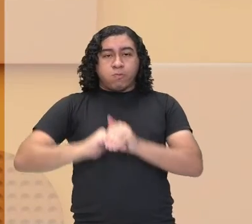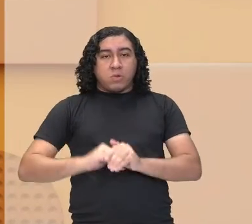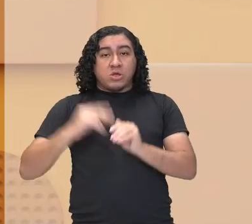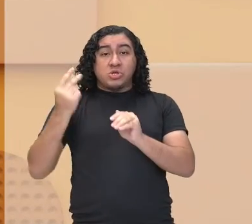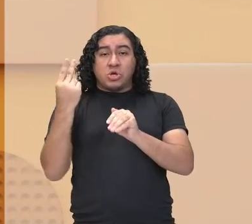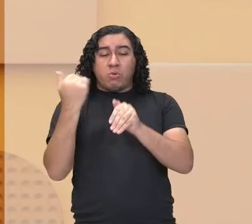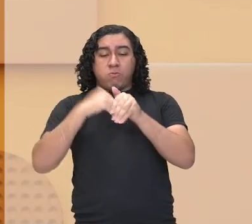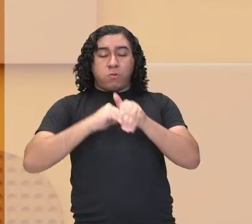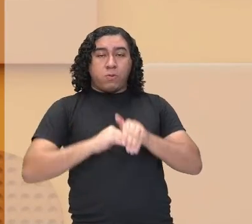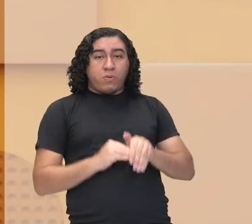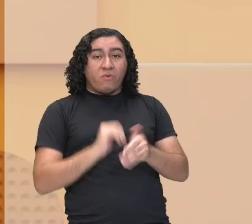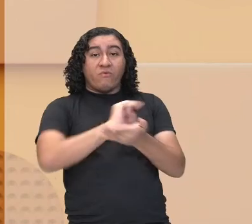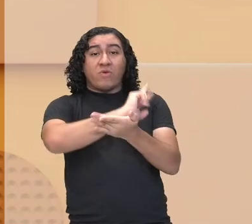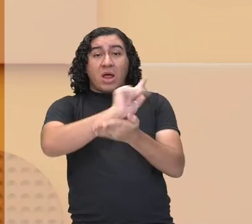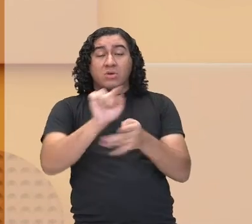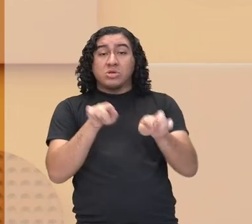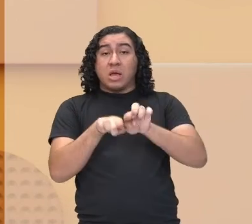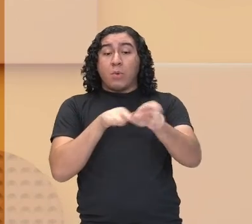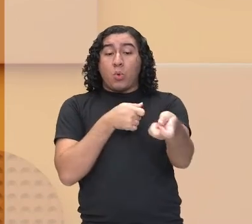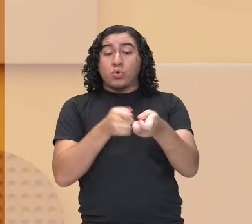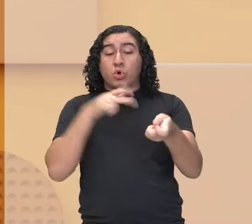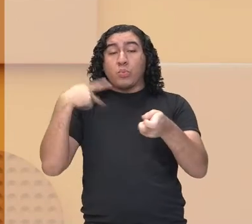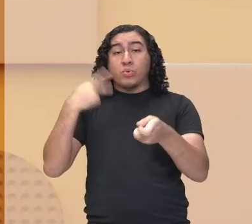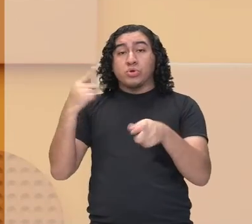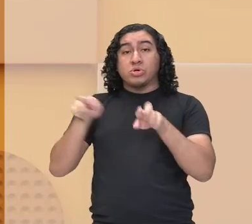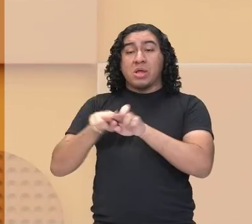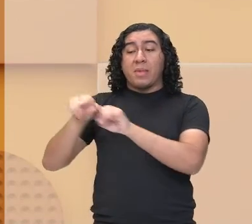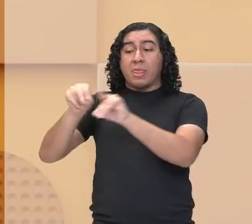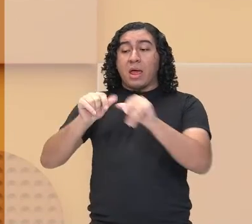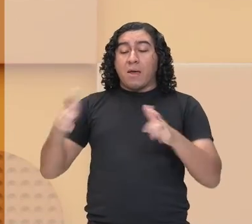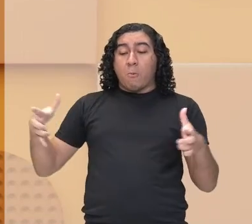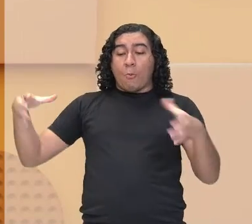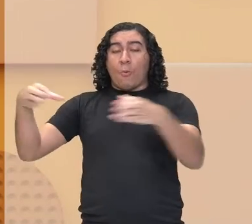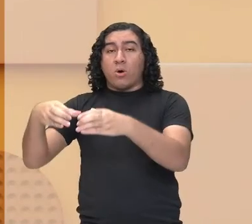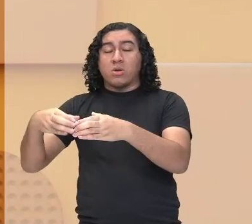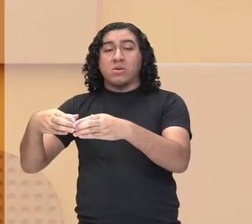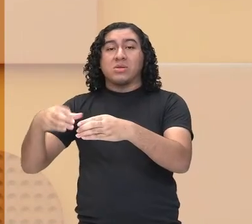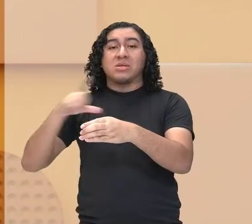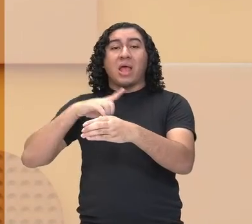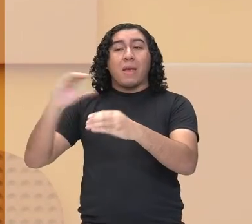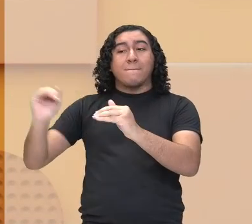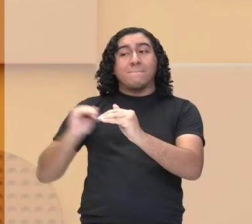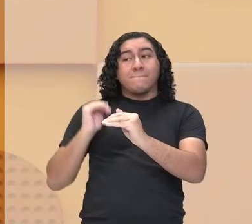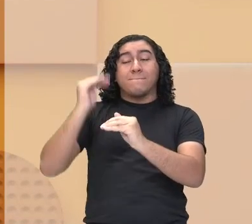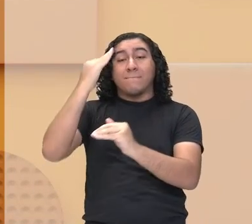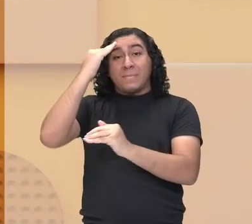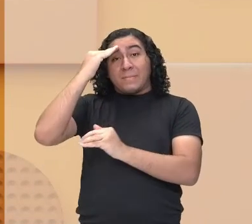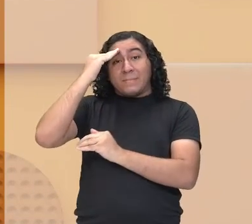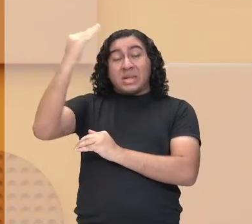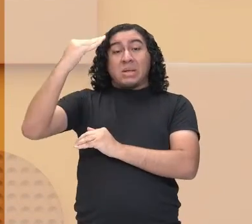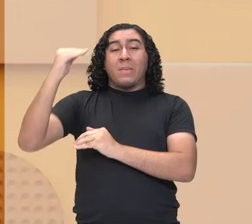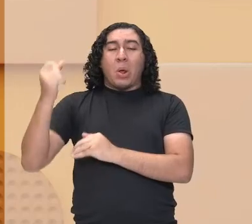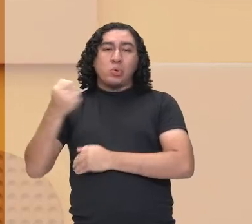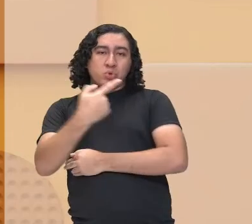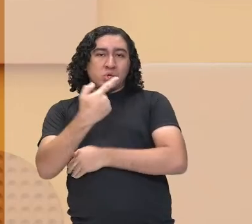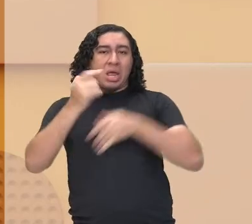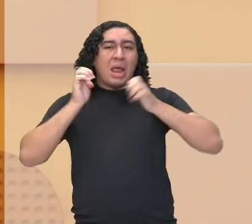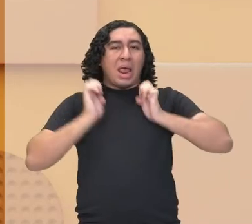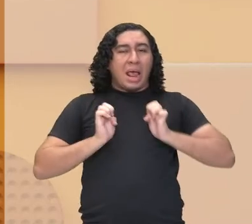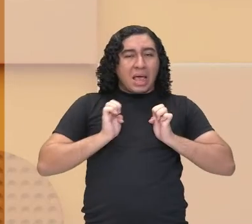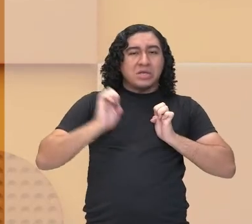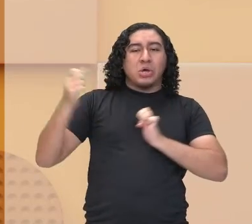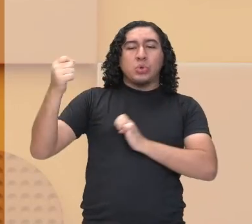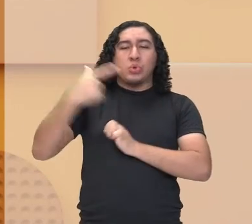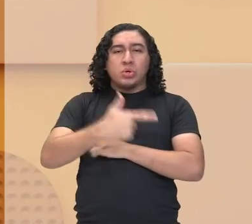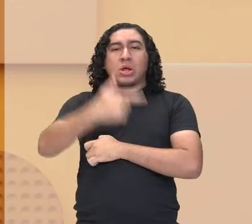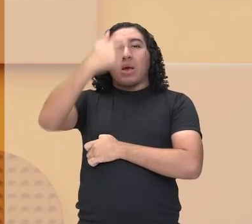riqueza, o acúmulo de poder político, a conquista de terras, ela vai se sobrepor a questões éticas, a questões morais,